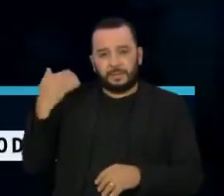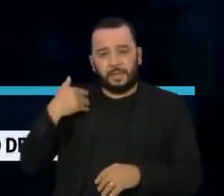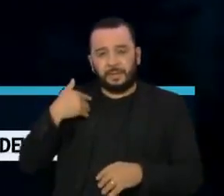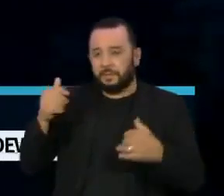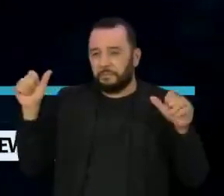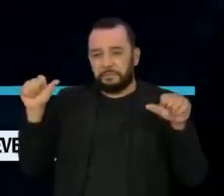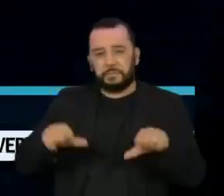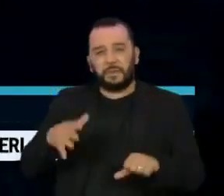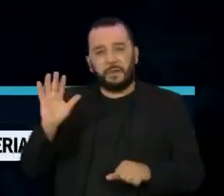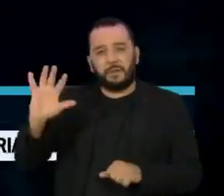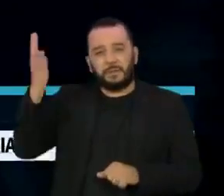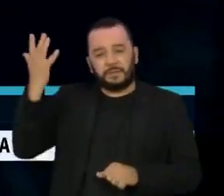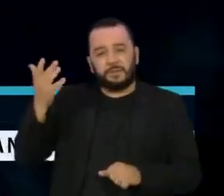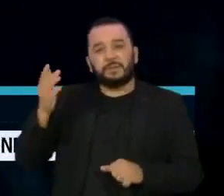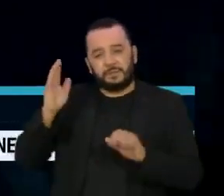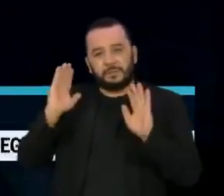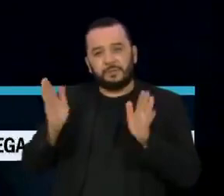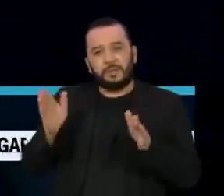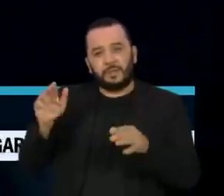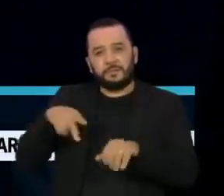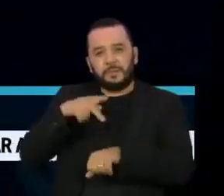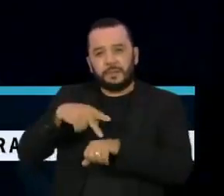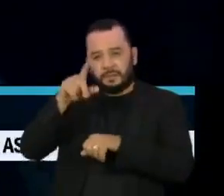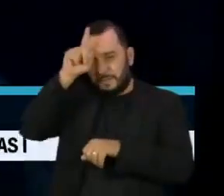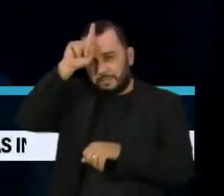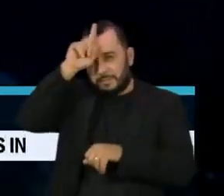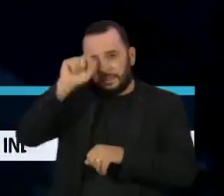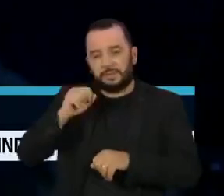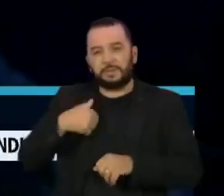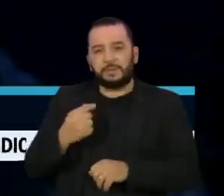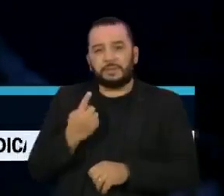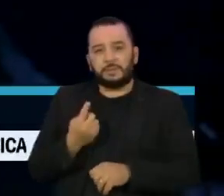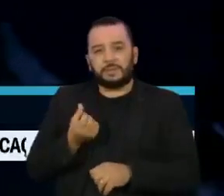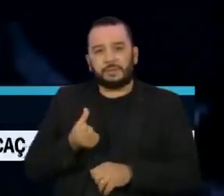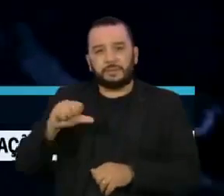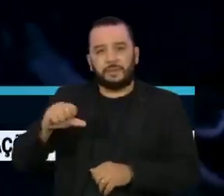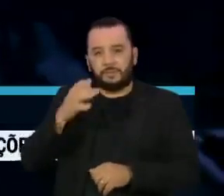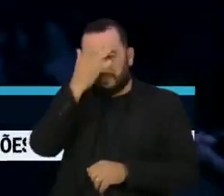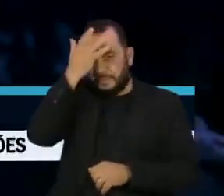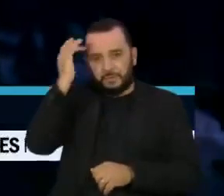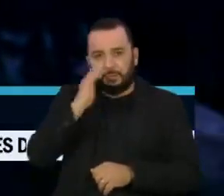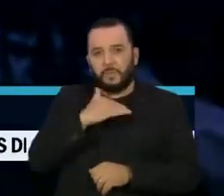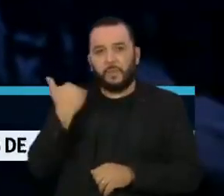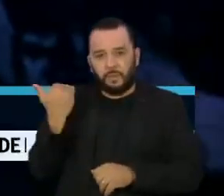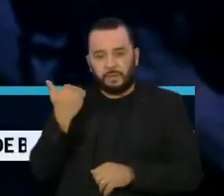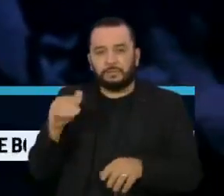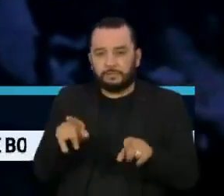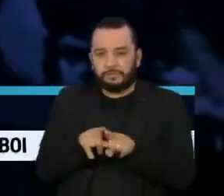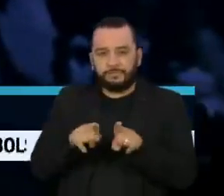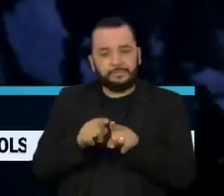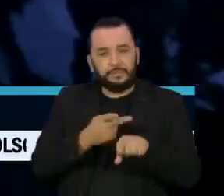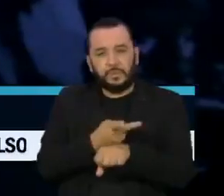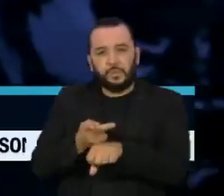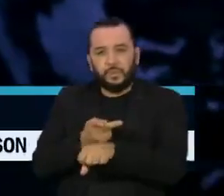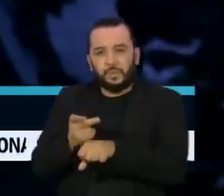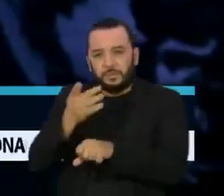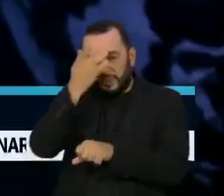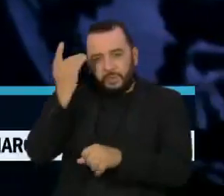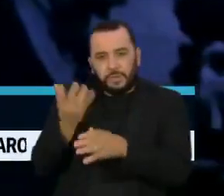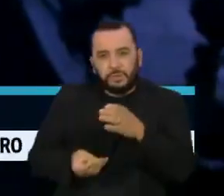catástrofes naturais já registradas na Alemanha pelo menos 169 pessoas morreram EA busca por